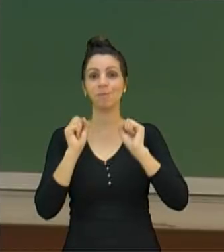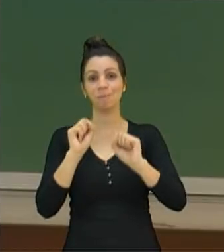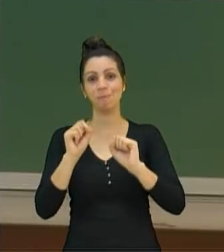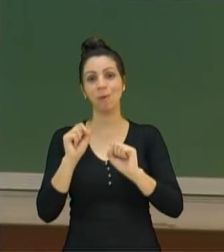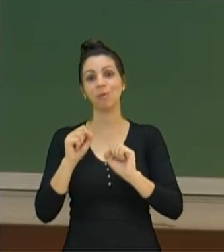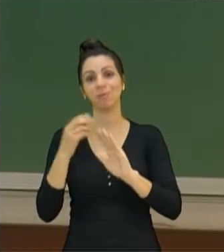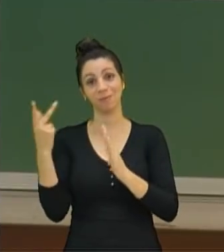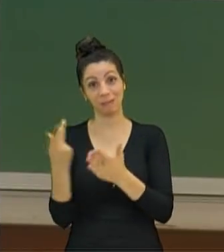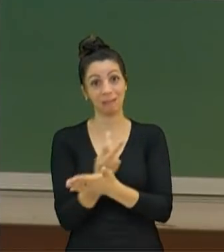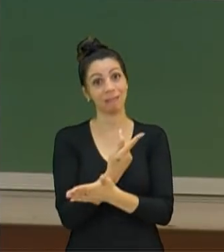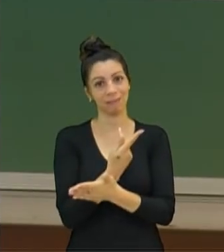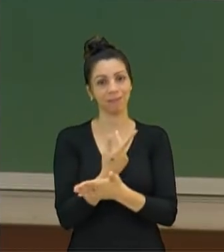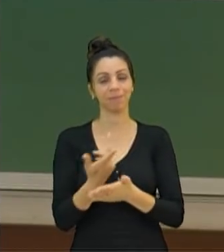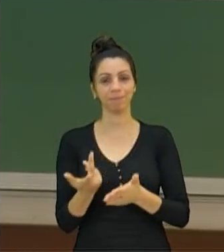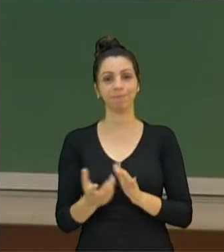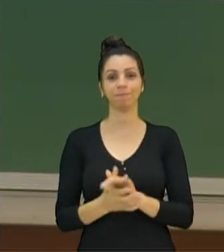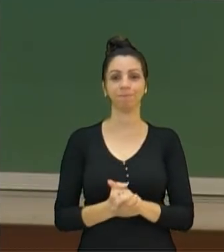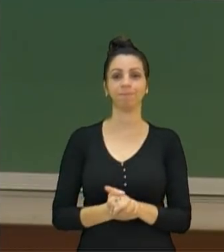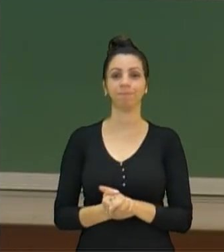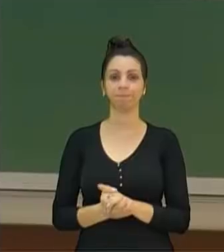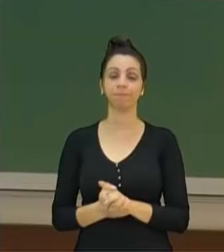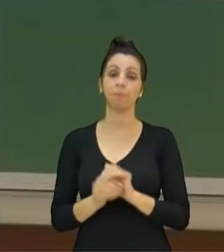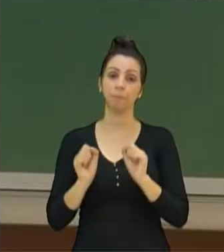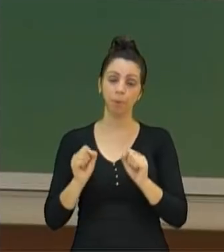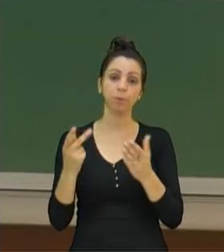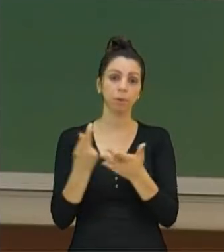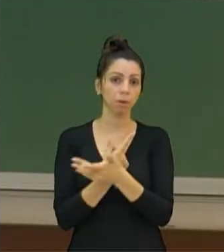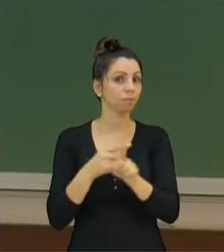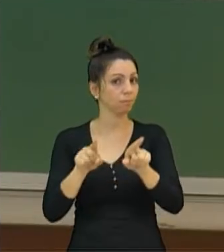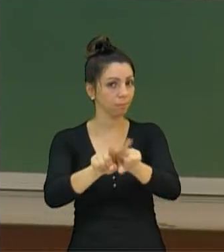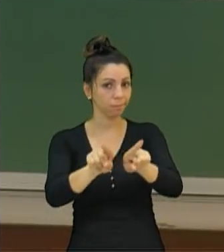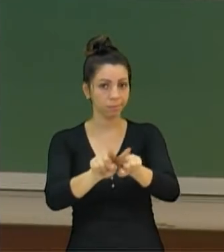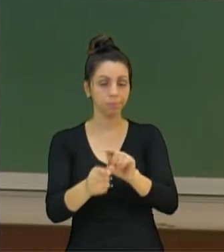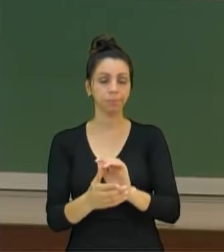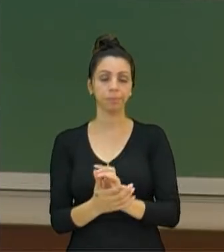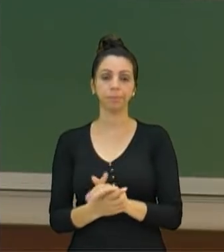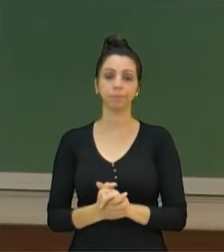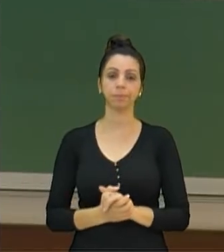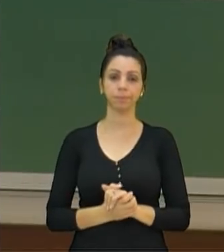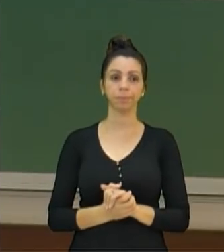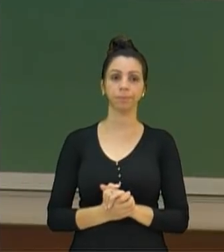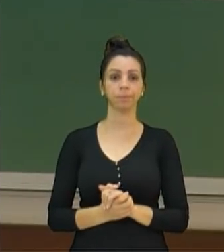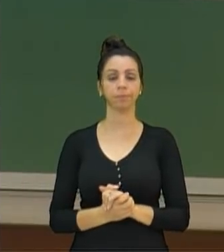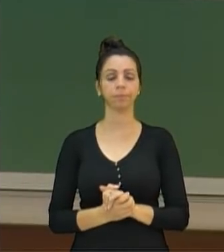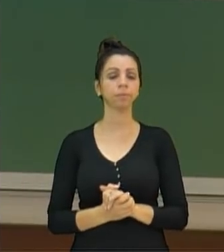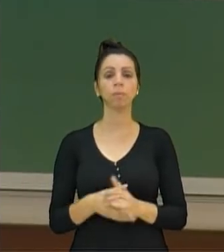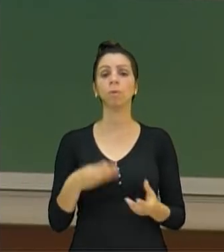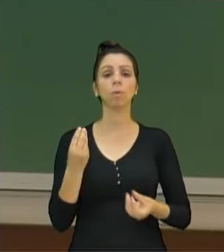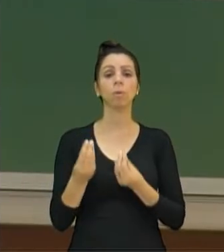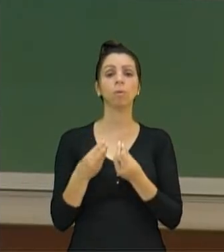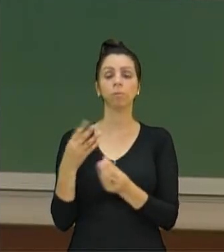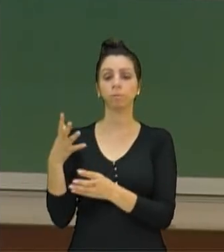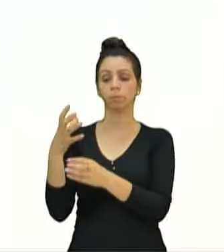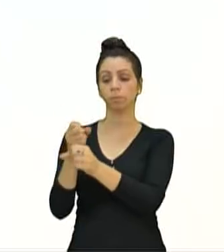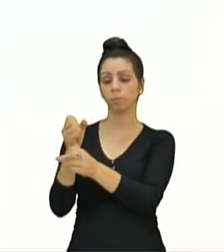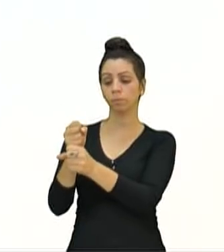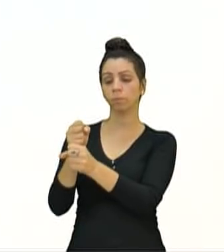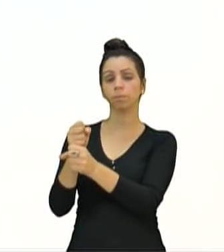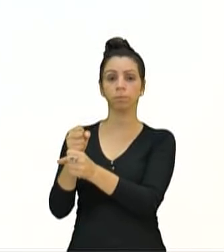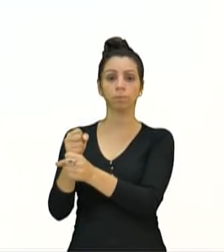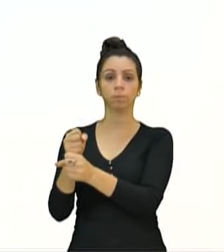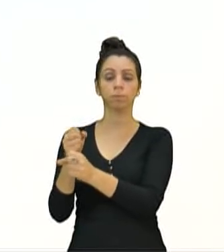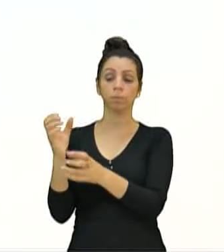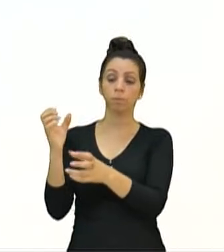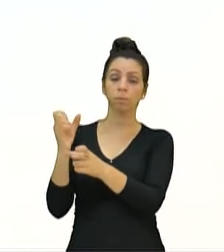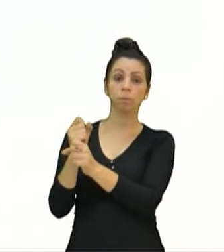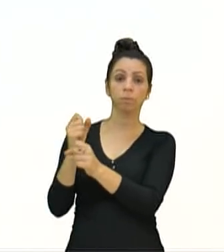dá certo, tá? Eles podem errar também. Como que é a pontuação? É